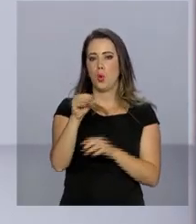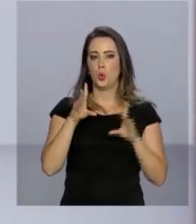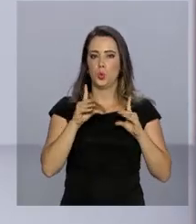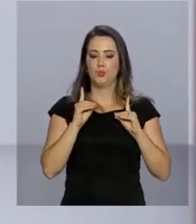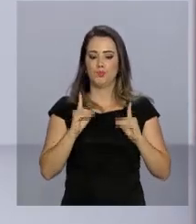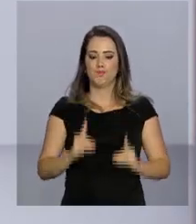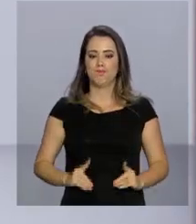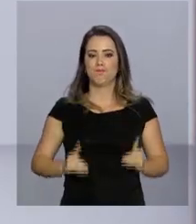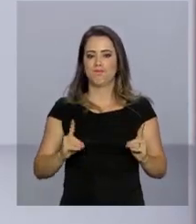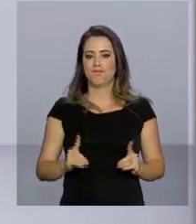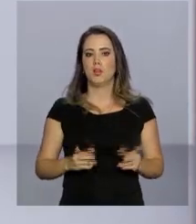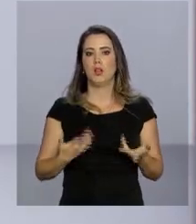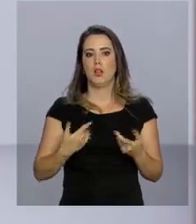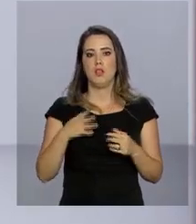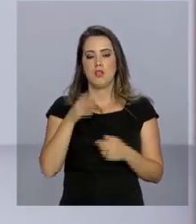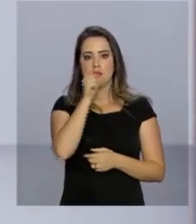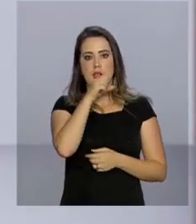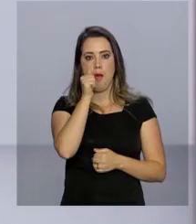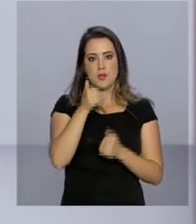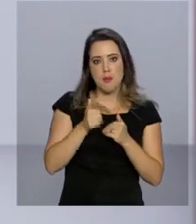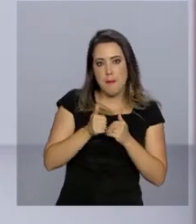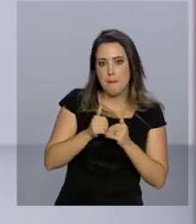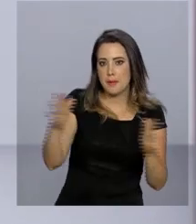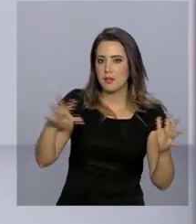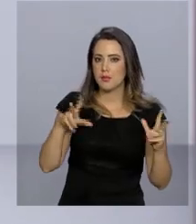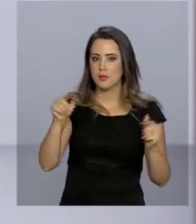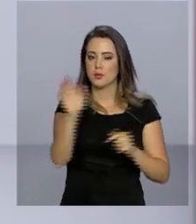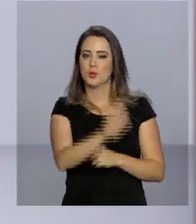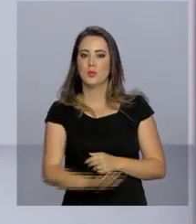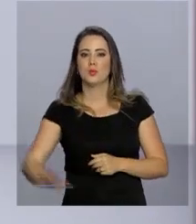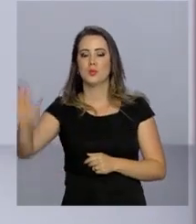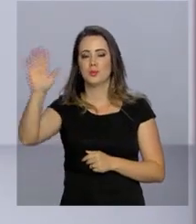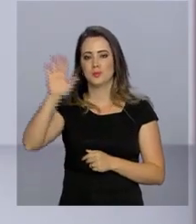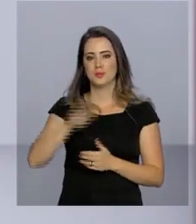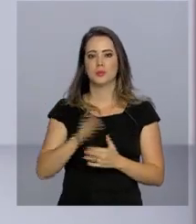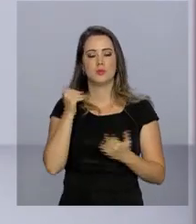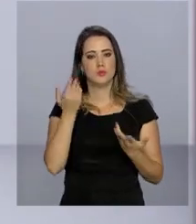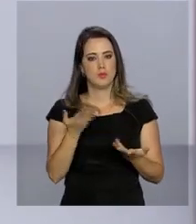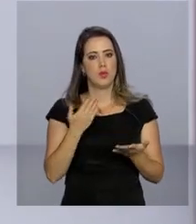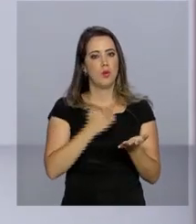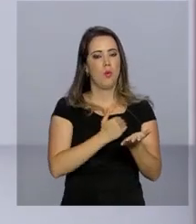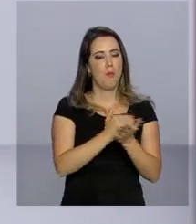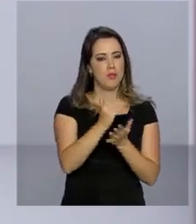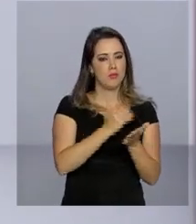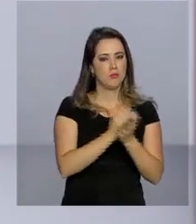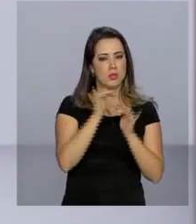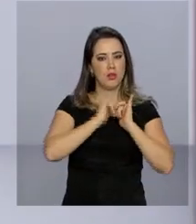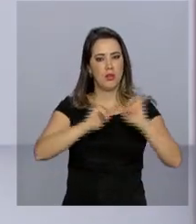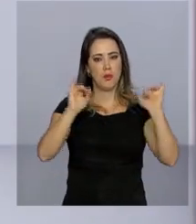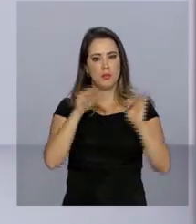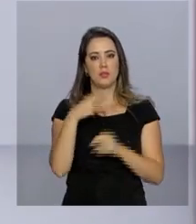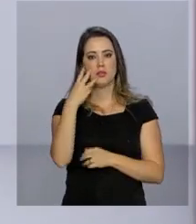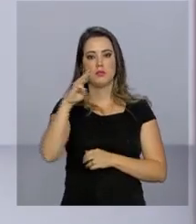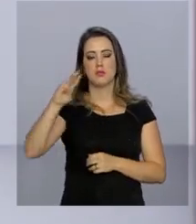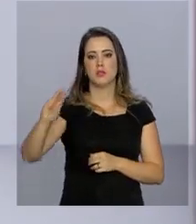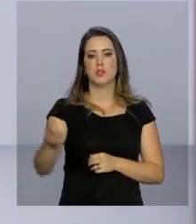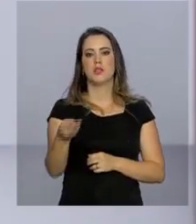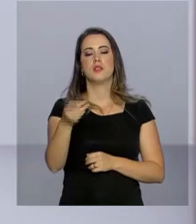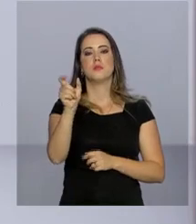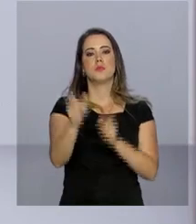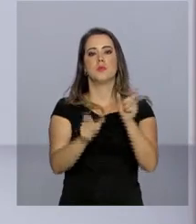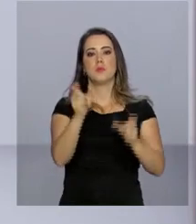em todo o país vão estar de portas abertas para atender a população desde o início da campanha cerca de três milhões e